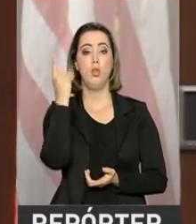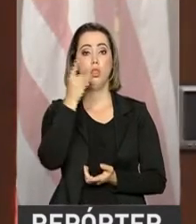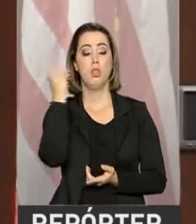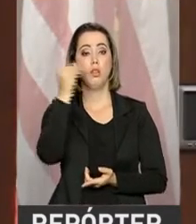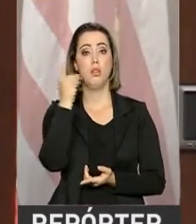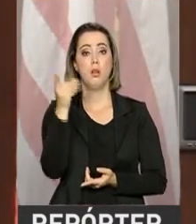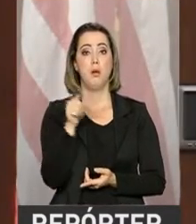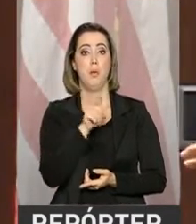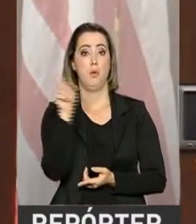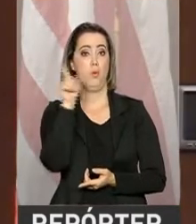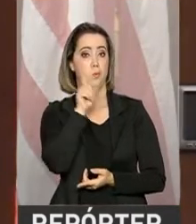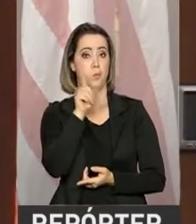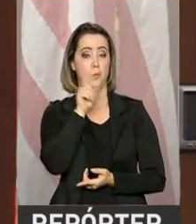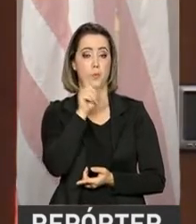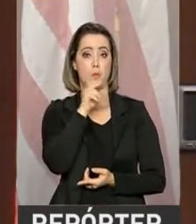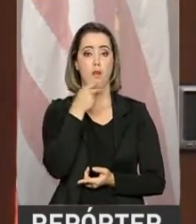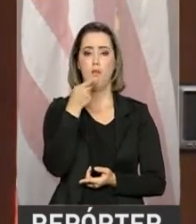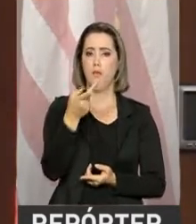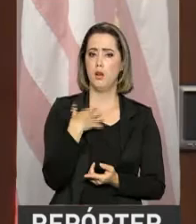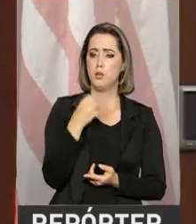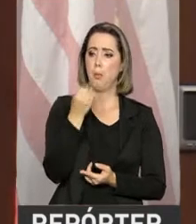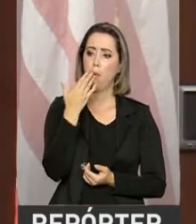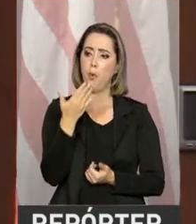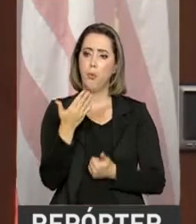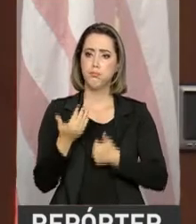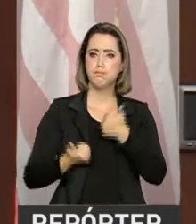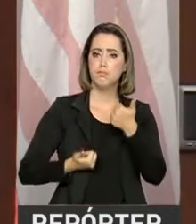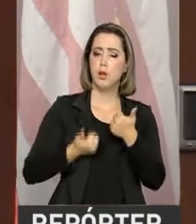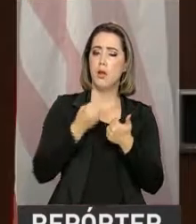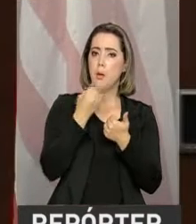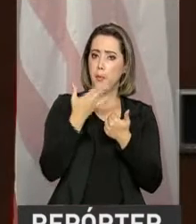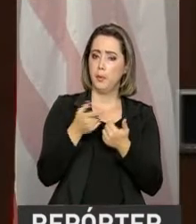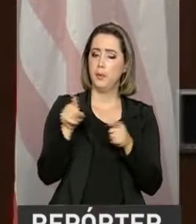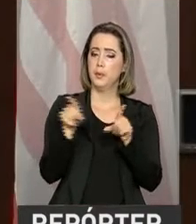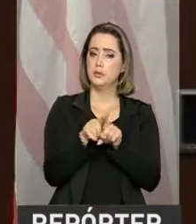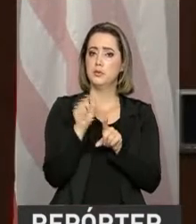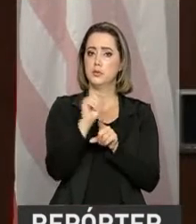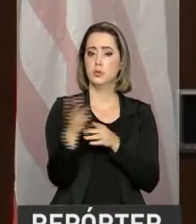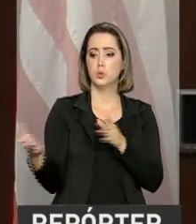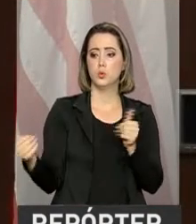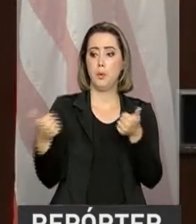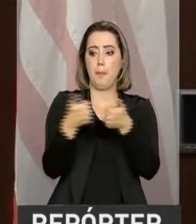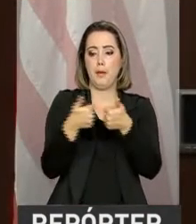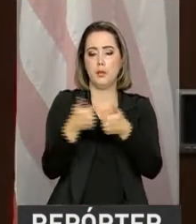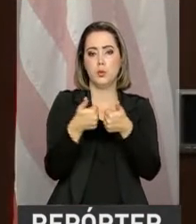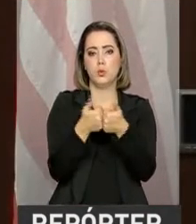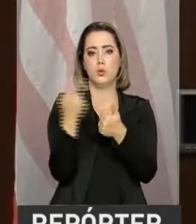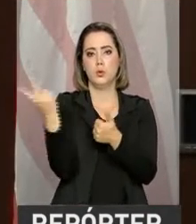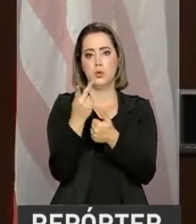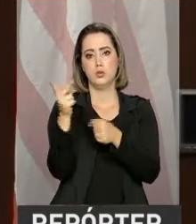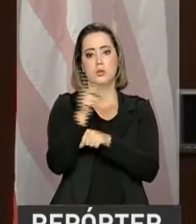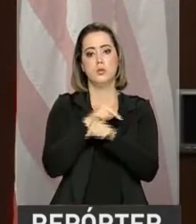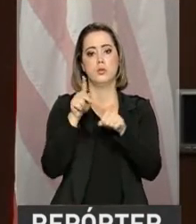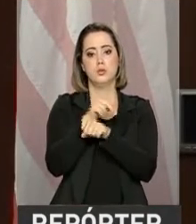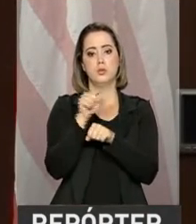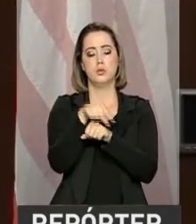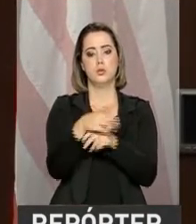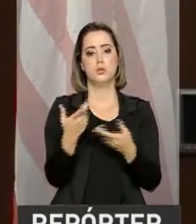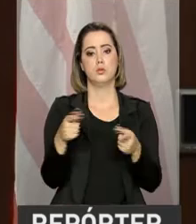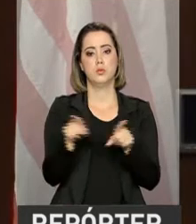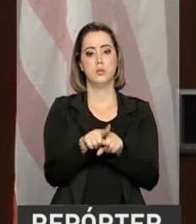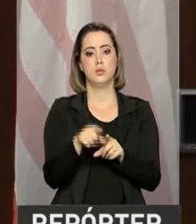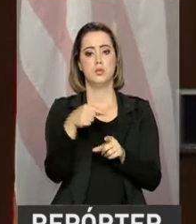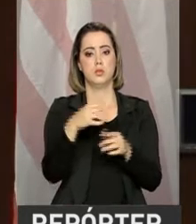republicanos falaram sobre a vantagem se aproximaram dois sair do ex-deputado da pensilvânia onde fica a sede da